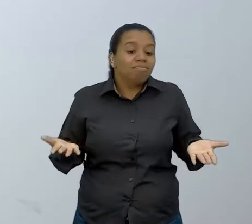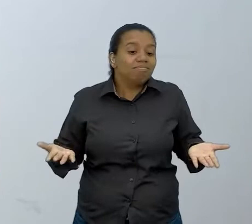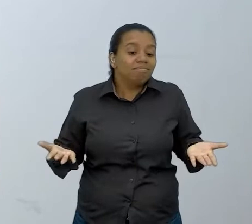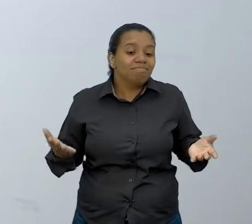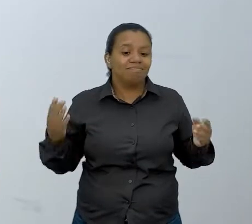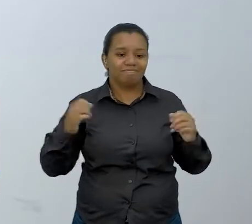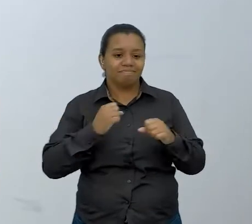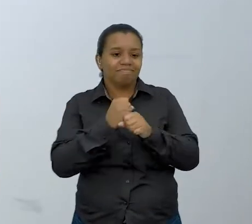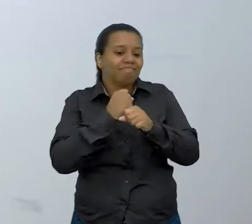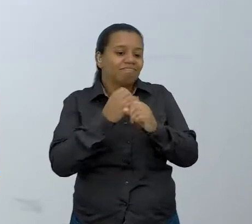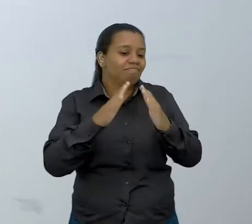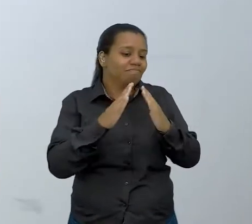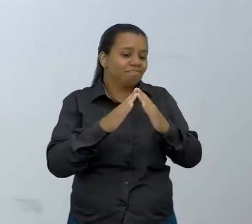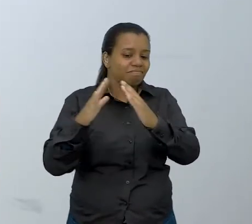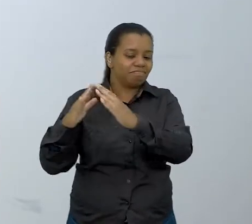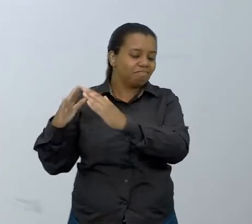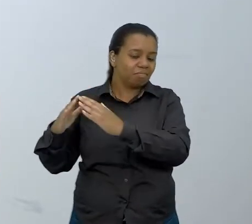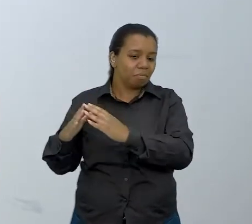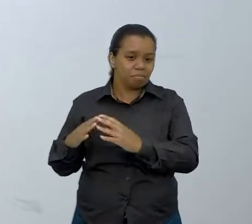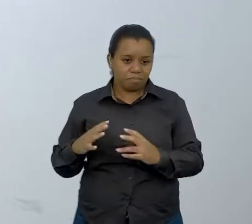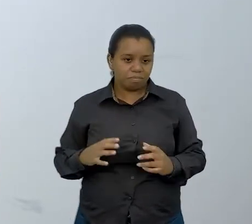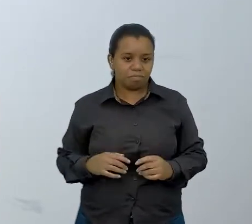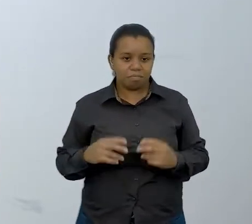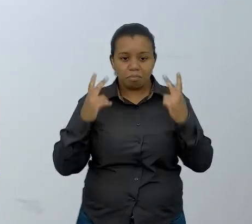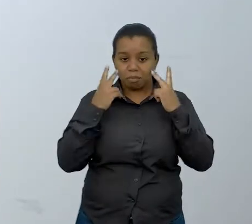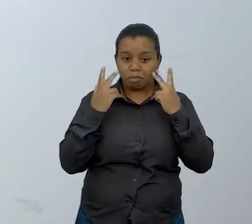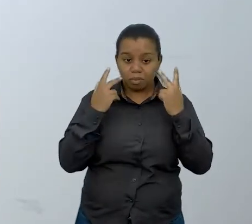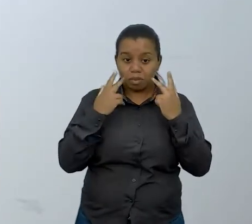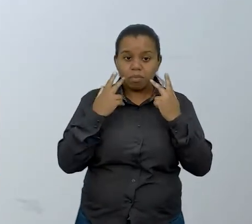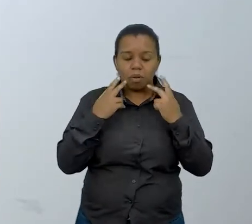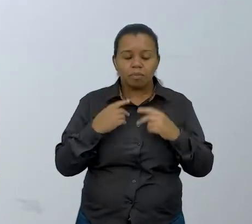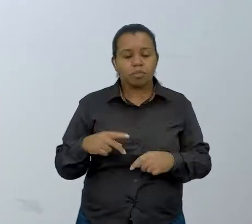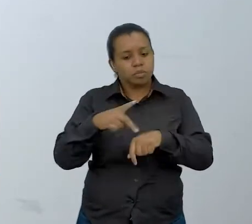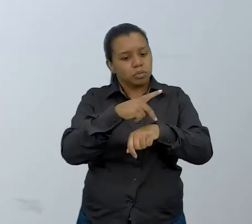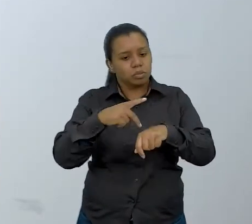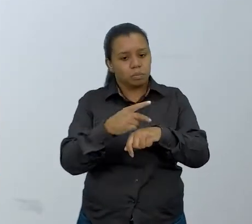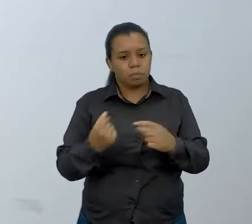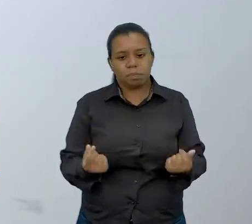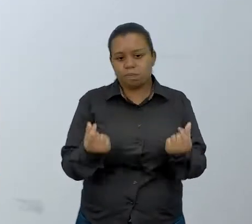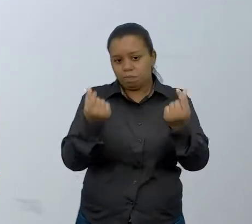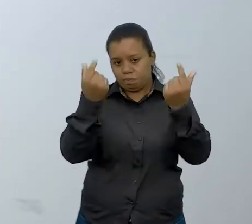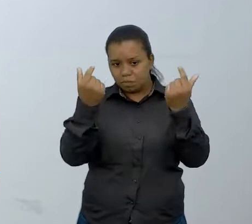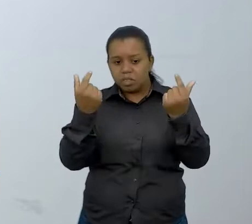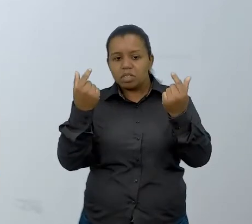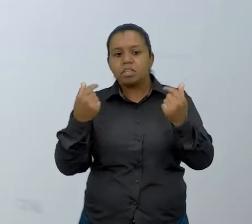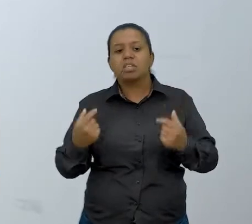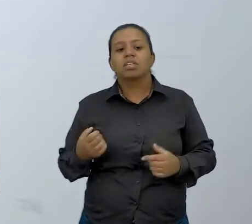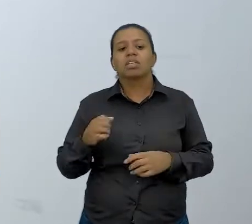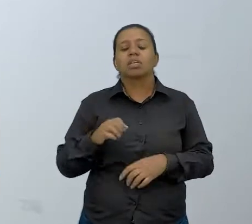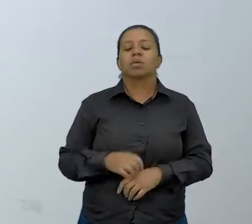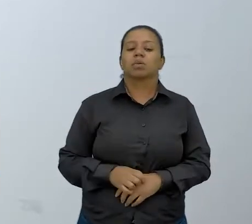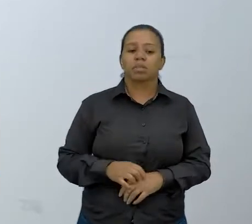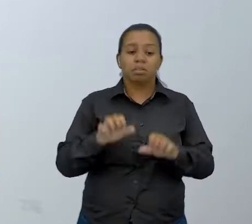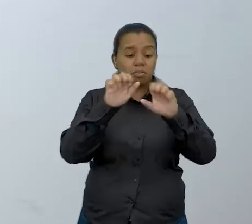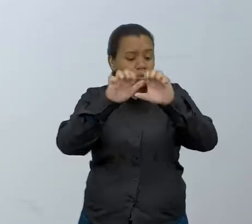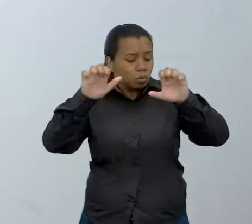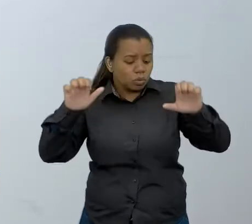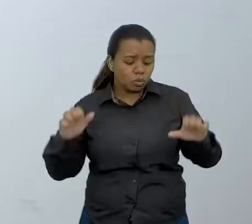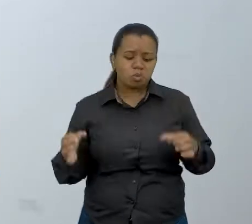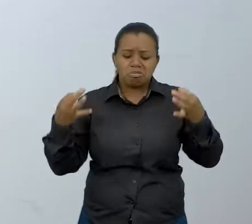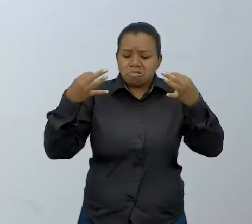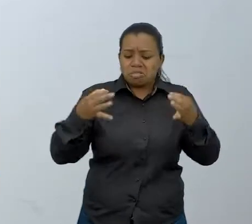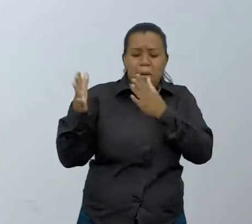Quando a gente fala sobre desastres que acontecem em países mais ricos, que tem estrutura, existe todo um processo